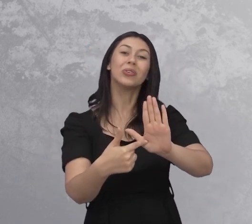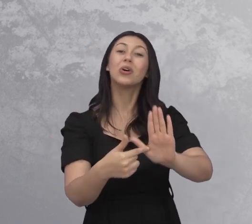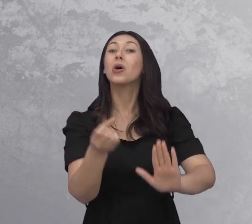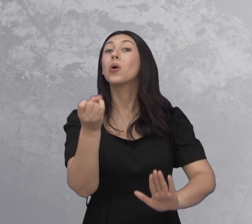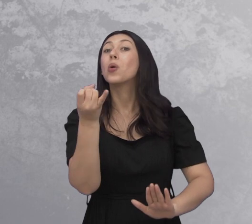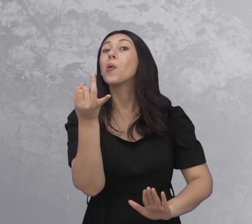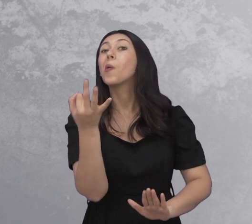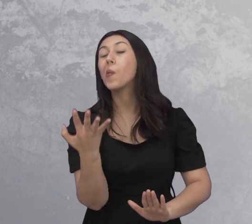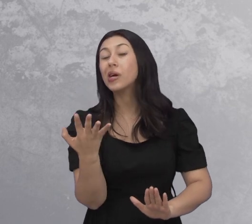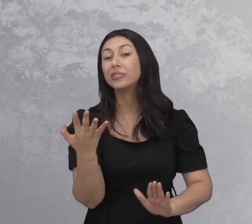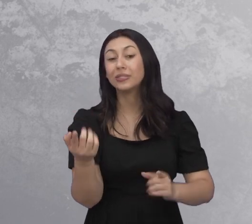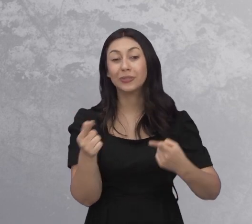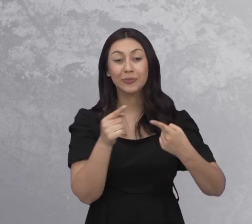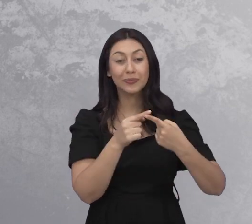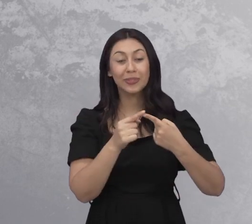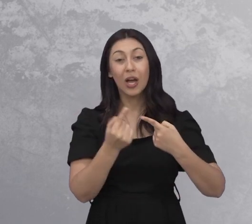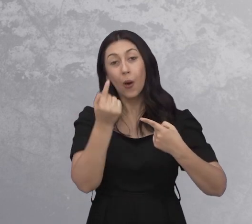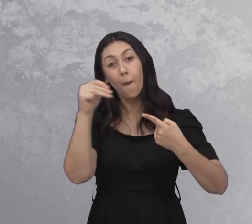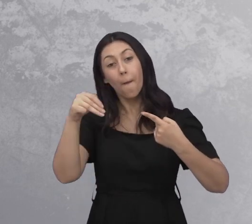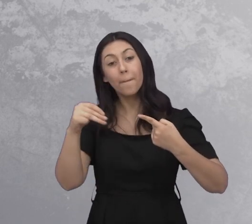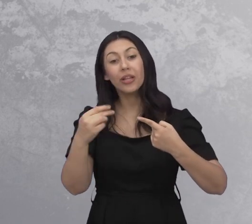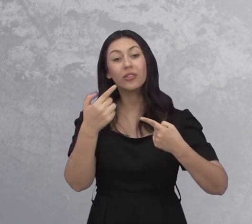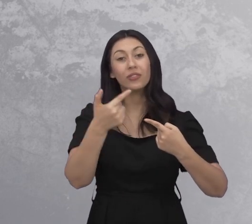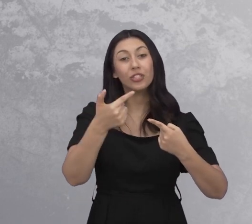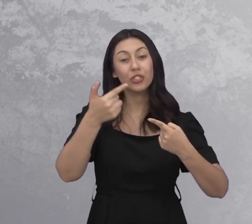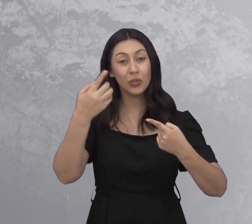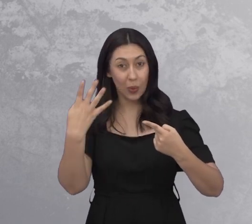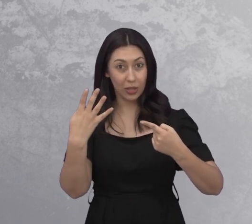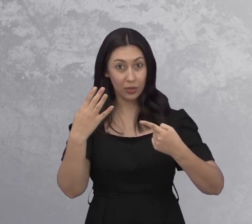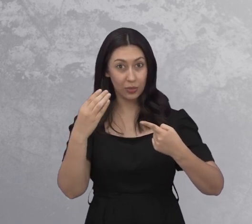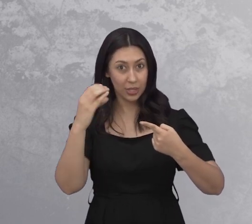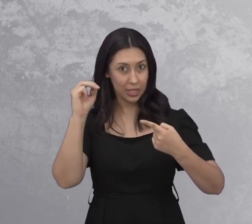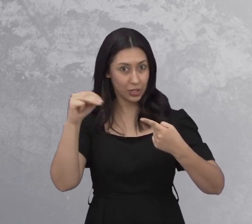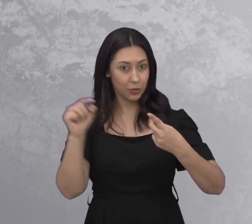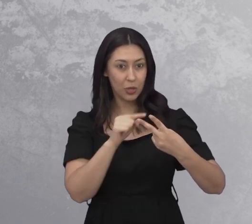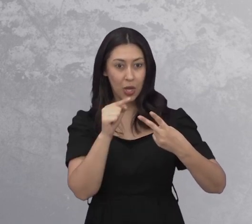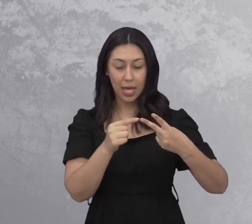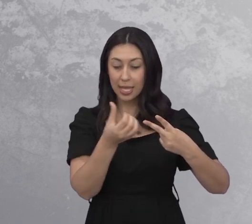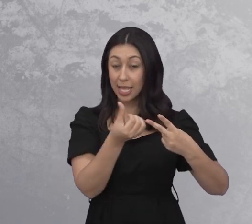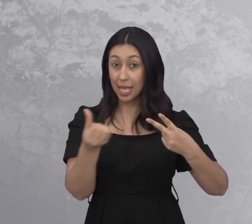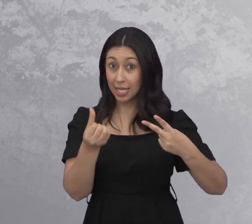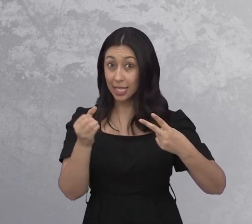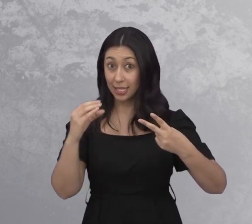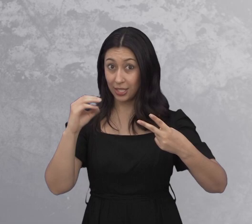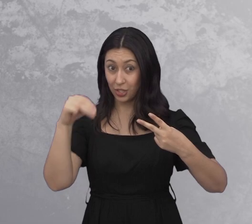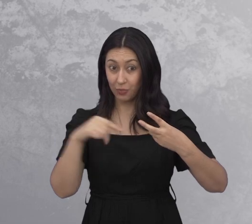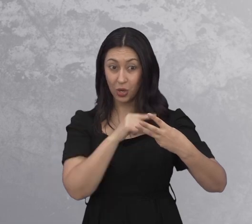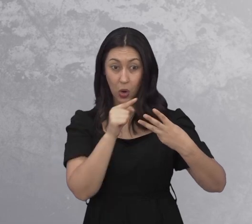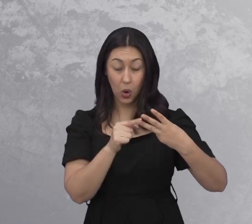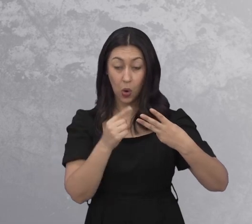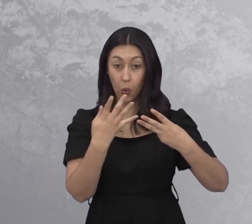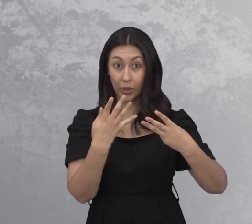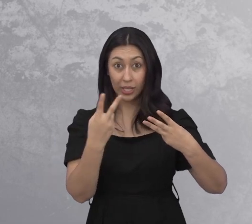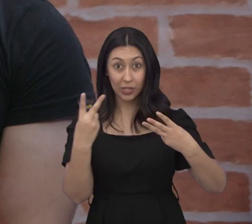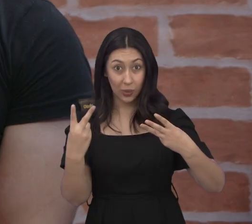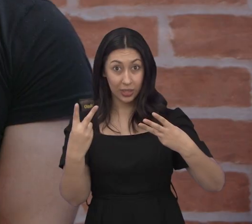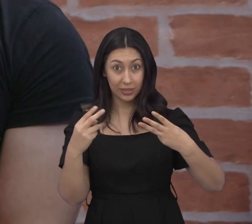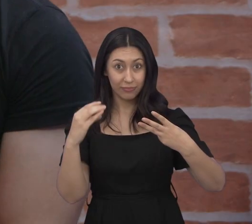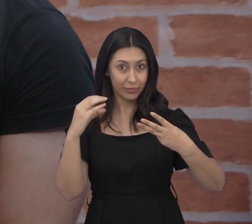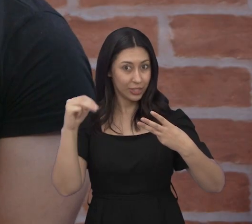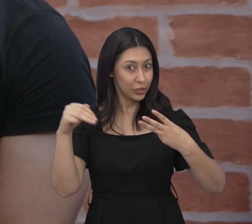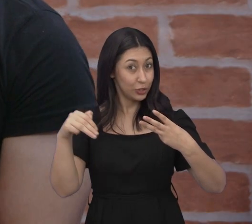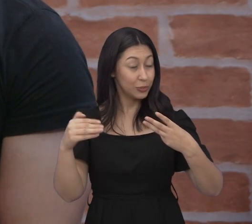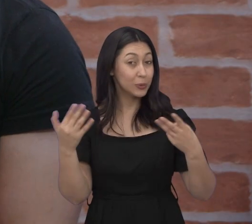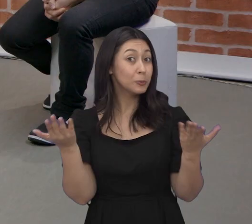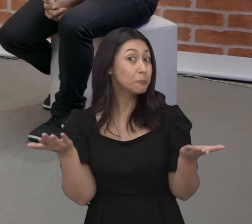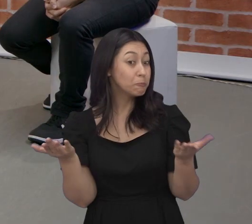o Mestre Yoda? 1,24 m, 66 centímetros ou 42 centímetros?